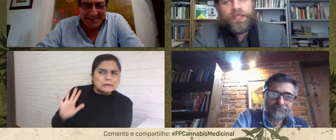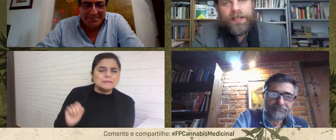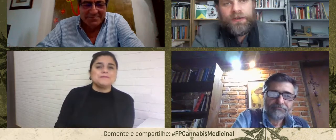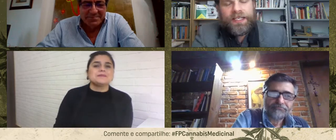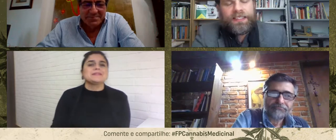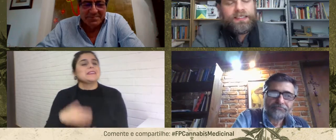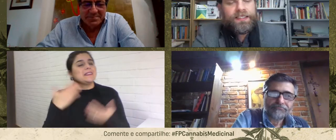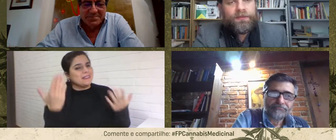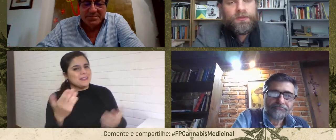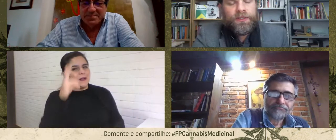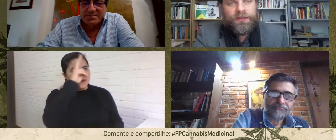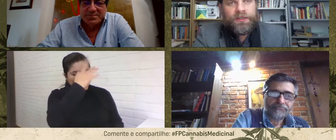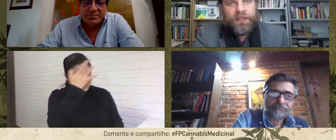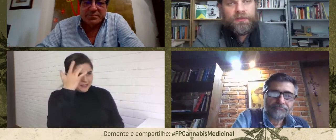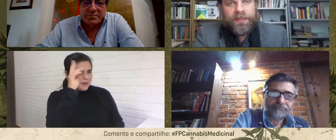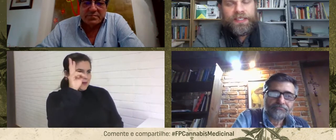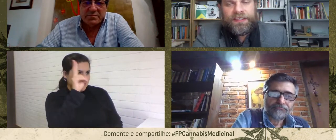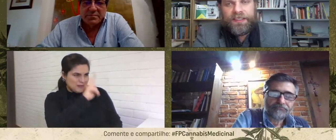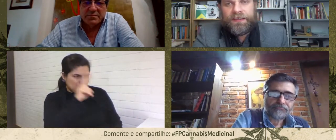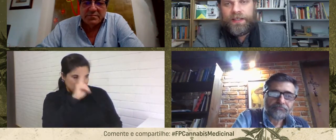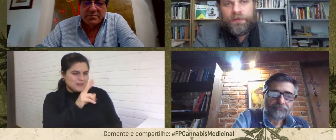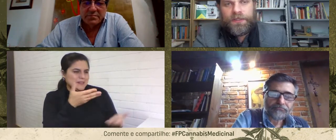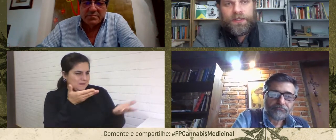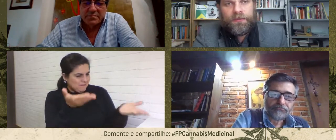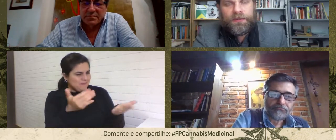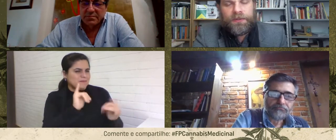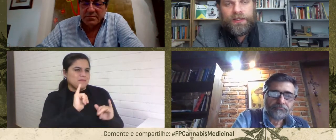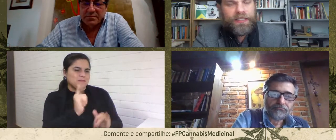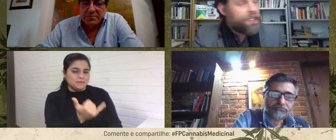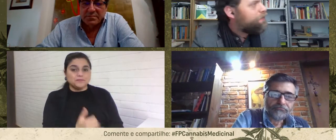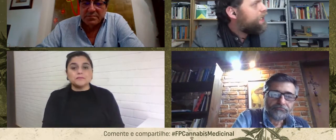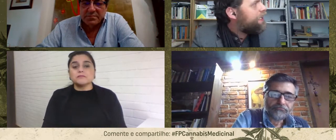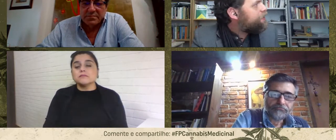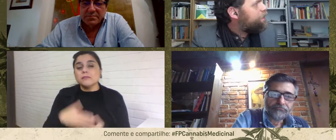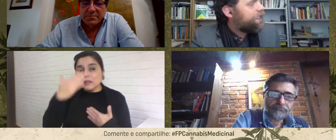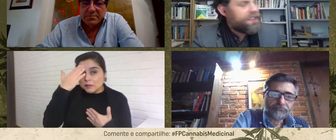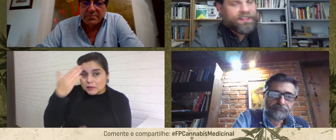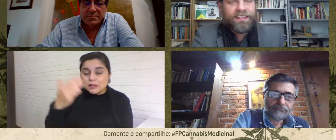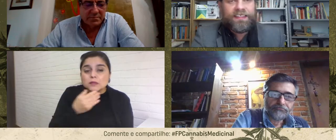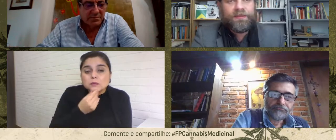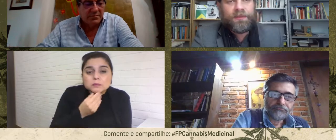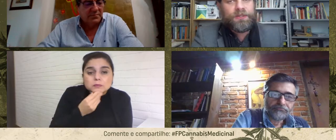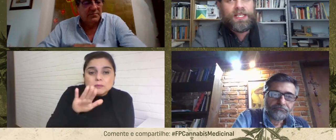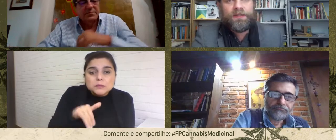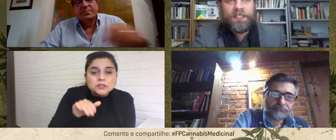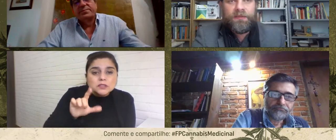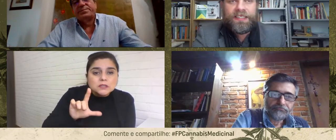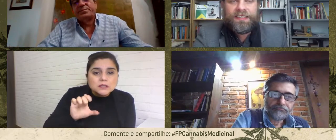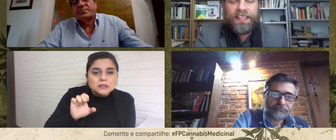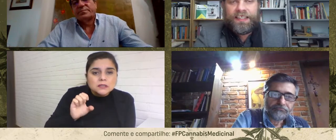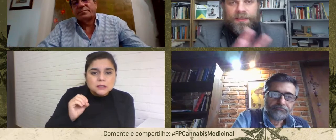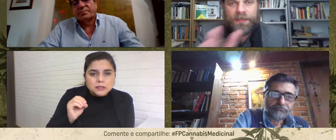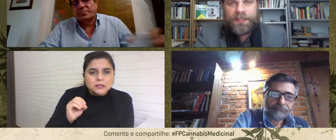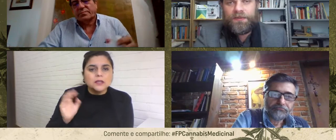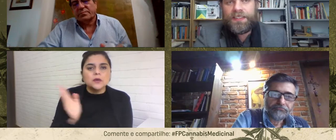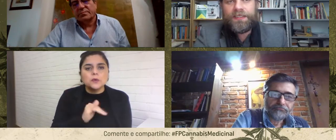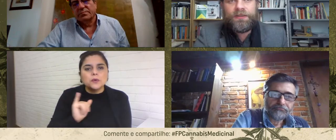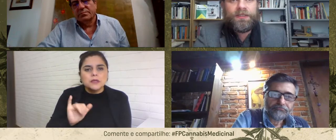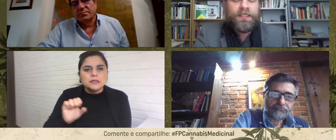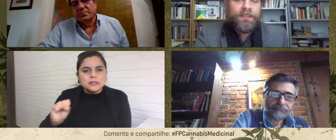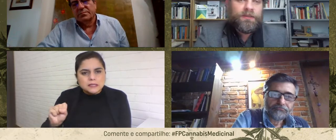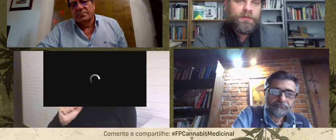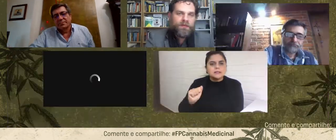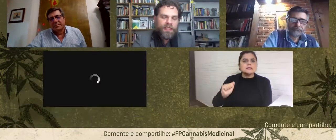João, eu quero agradecer muito, enormemente, quero pedir para o Leonardo Barge, para a Isa, para o Thiago também entrarem aqui para a gente